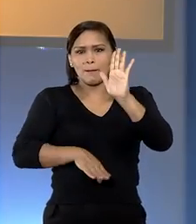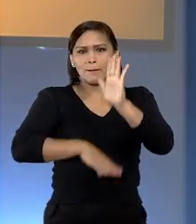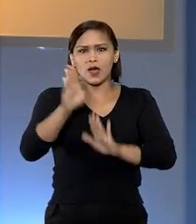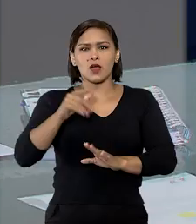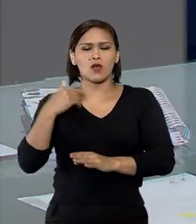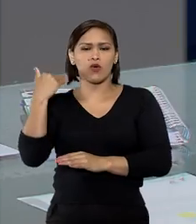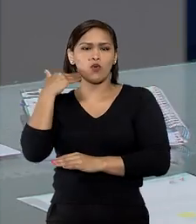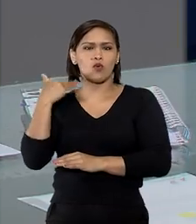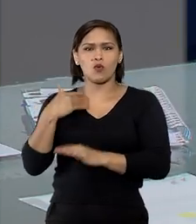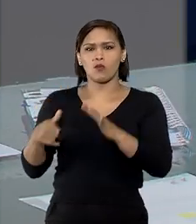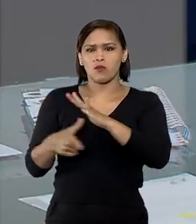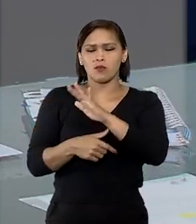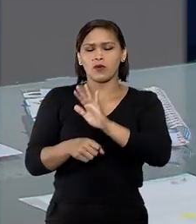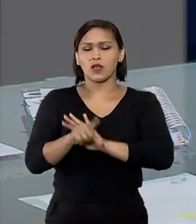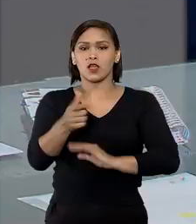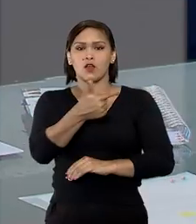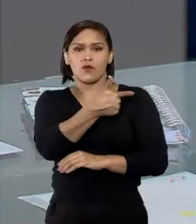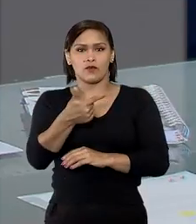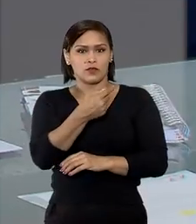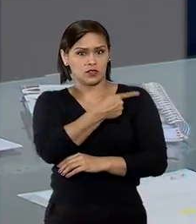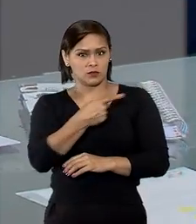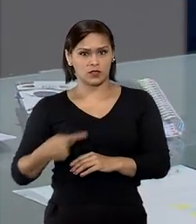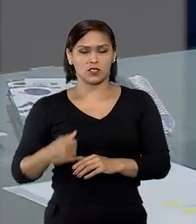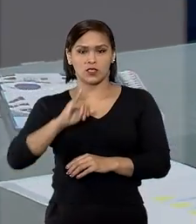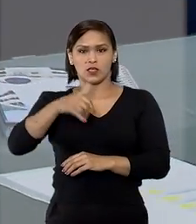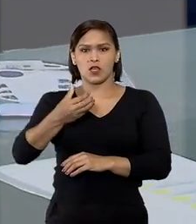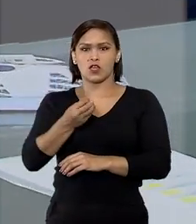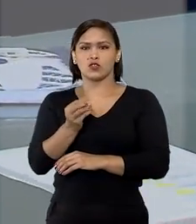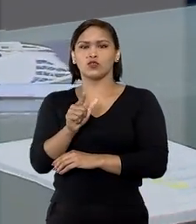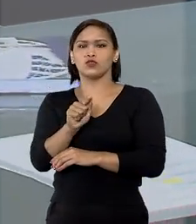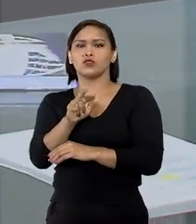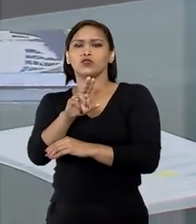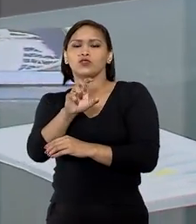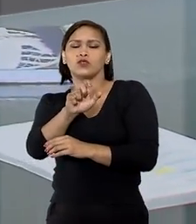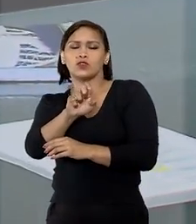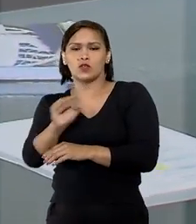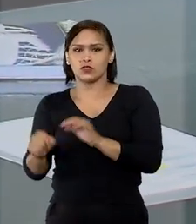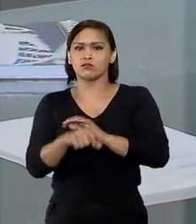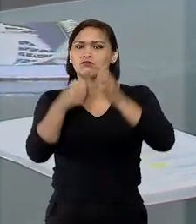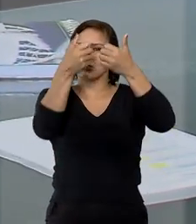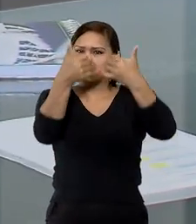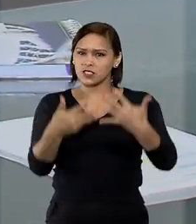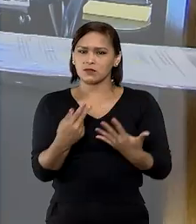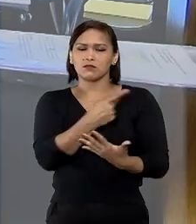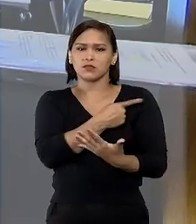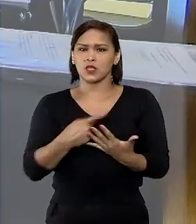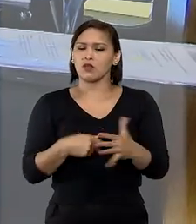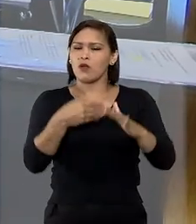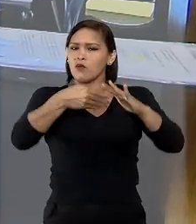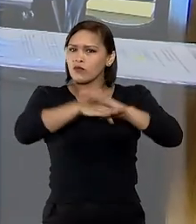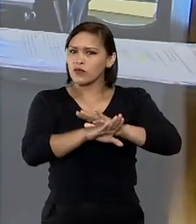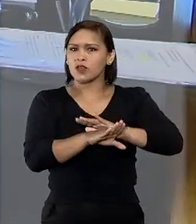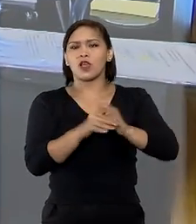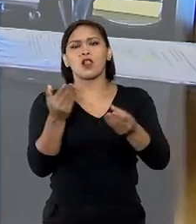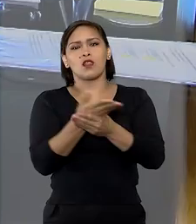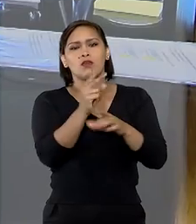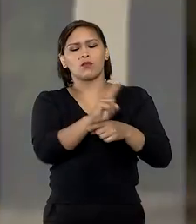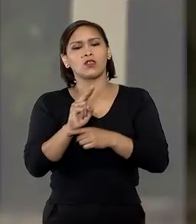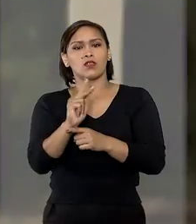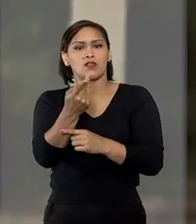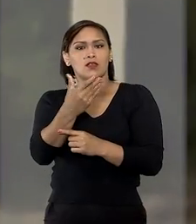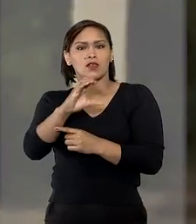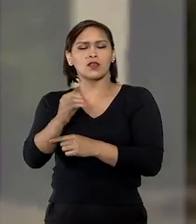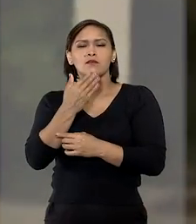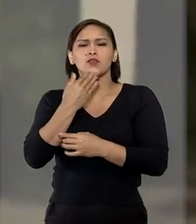Santa Catarina o vice presidente do STJ Ministro Jorge Mussi no Exercício da presidência indeferiu liminar em